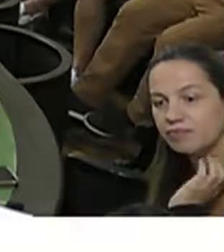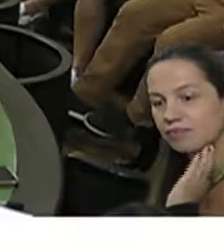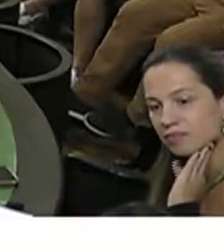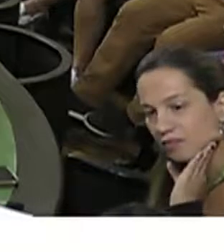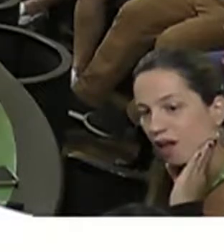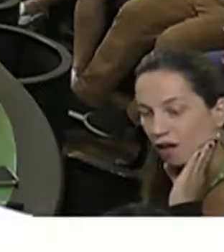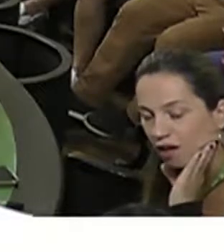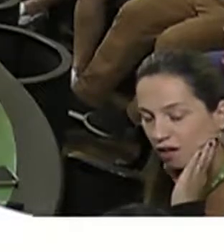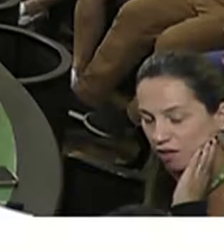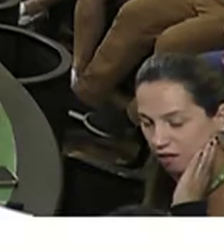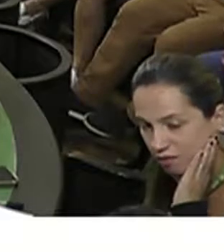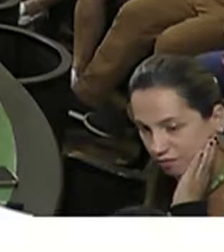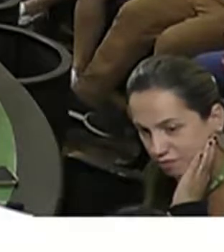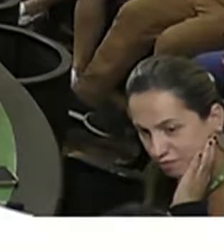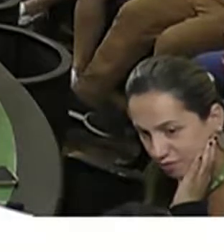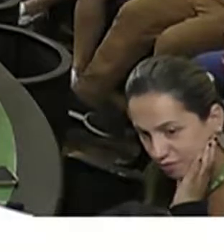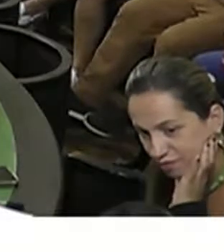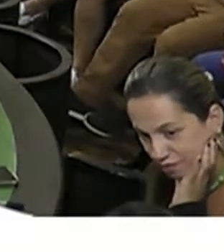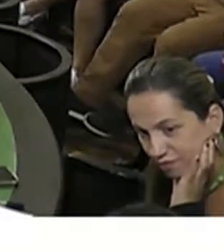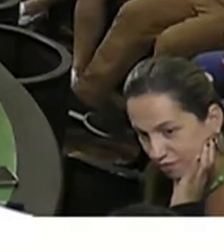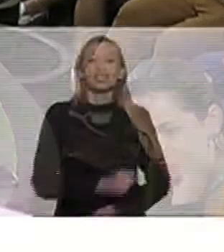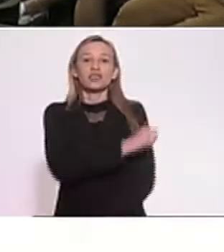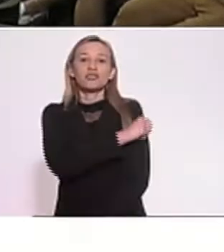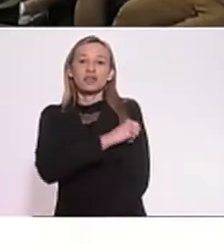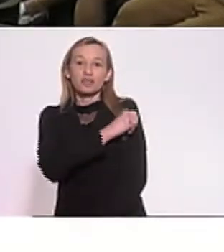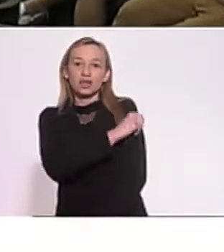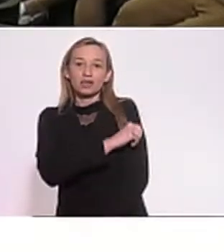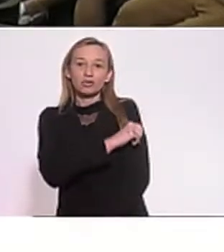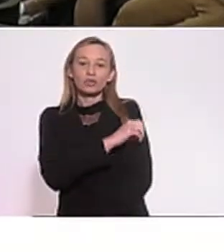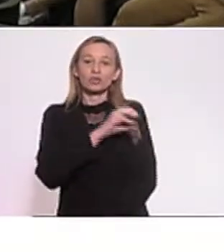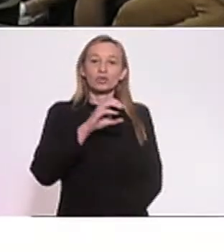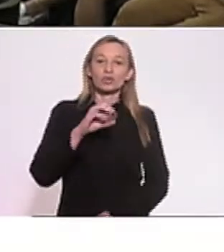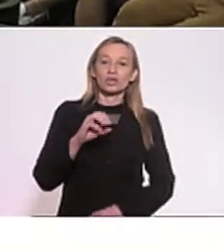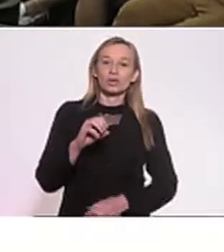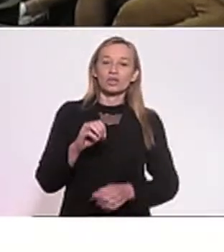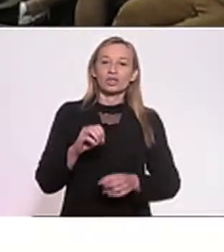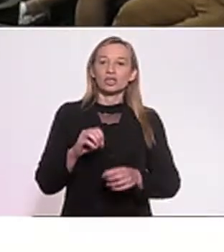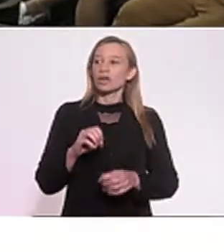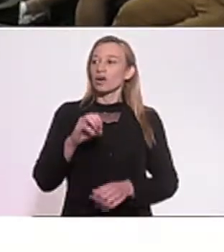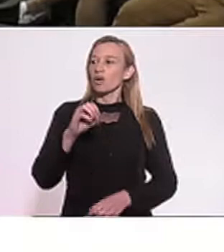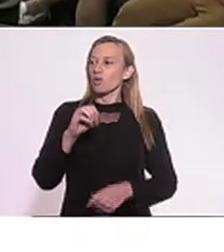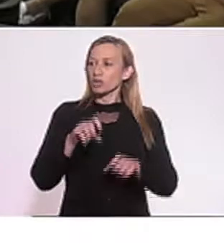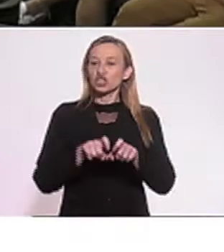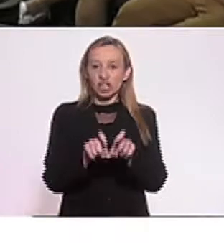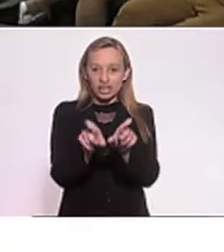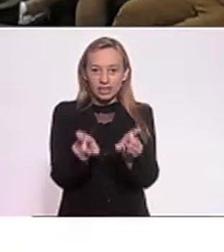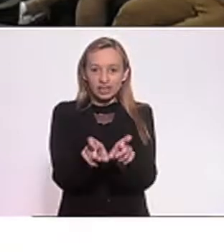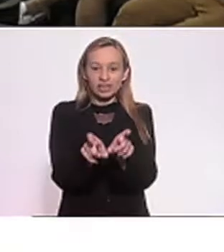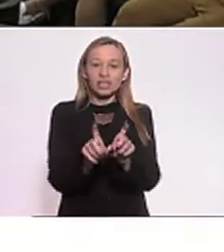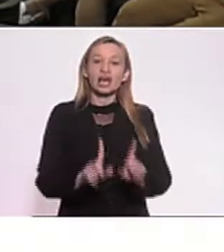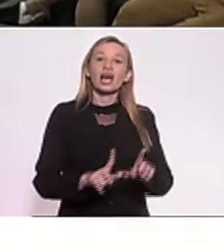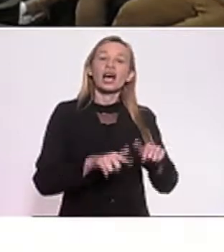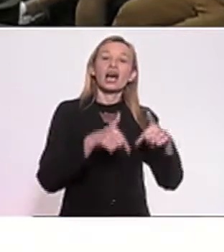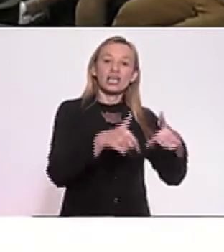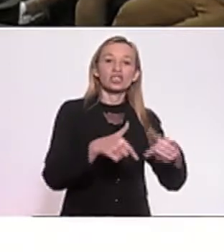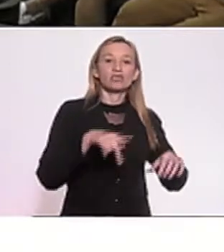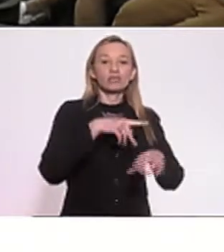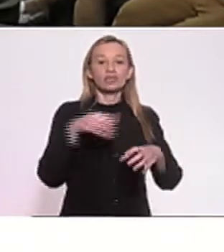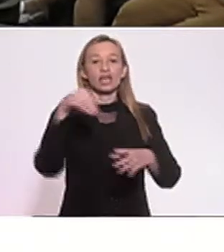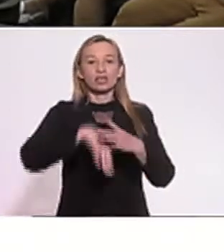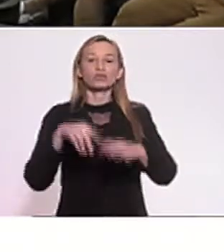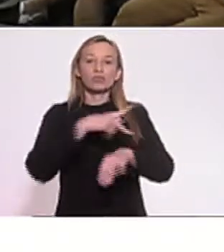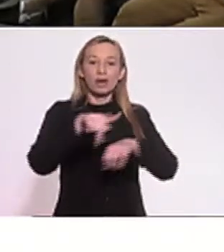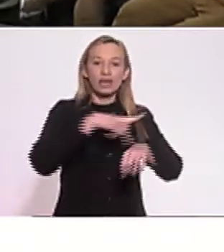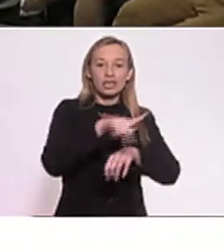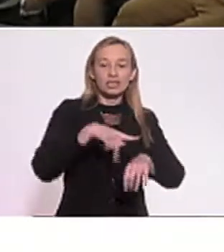parto e enfermeiros obstetras atuantes no país, para que possa avaliar melhor as